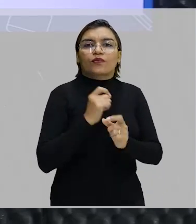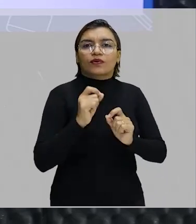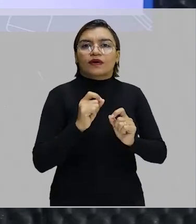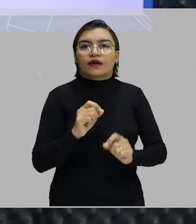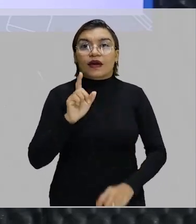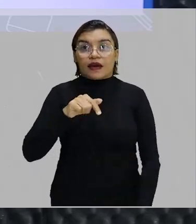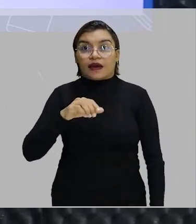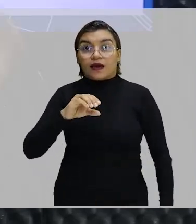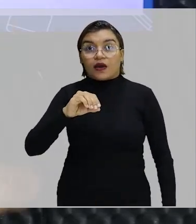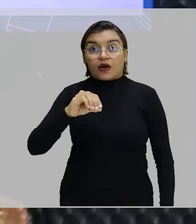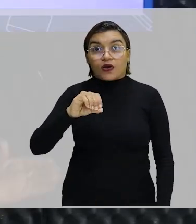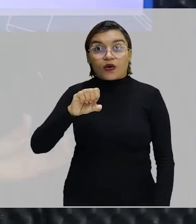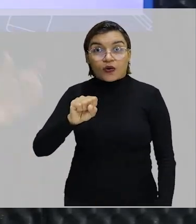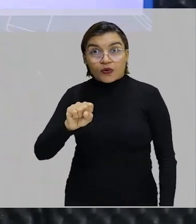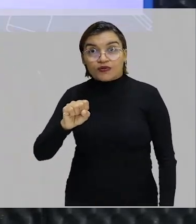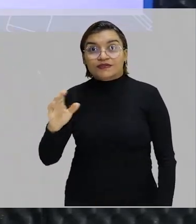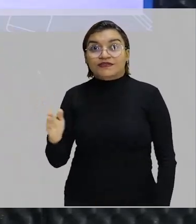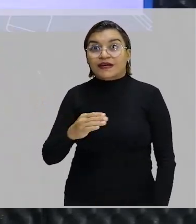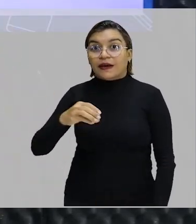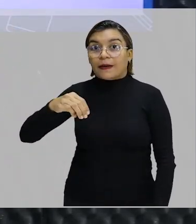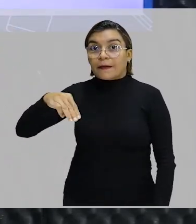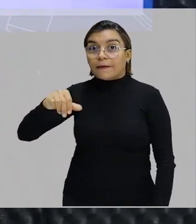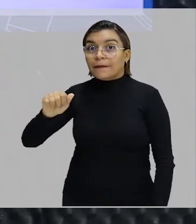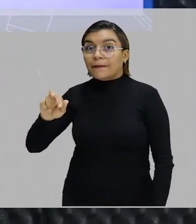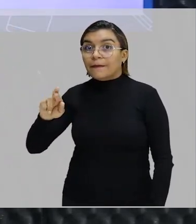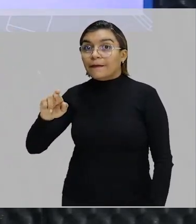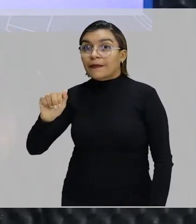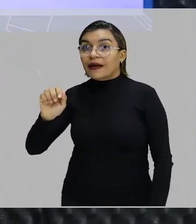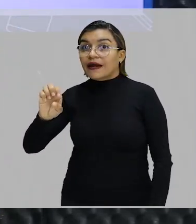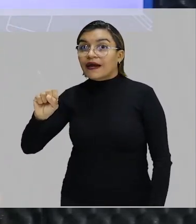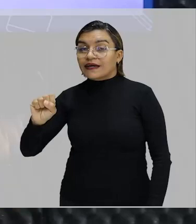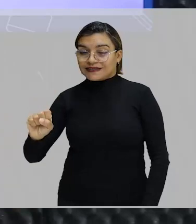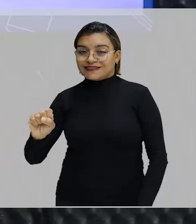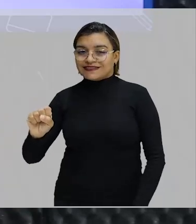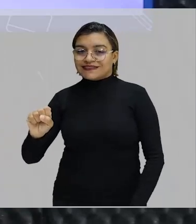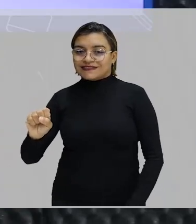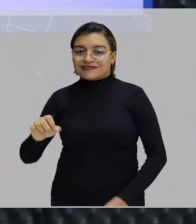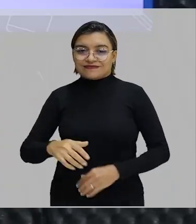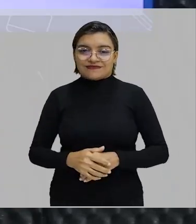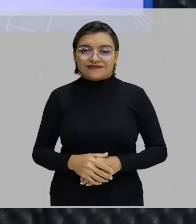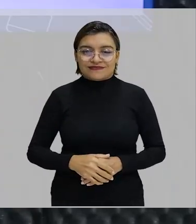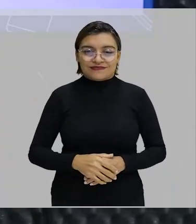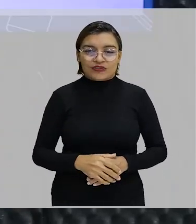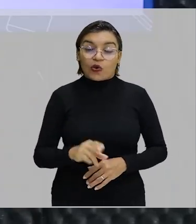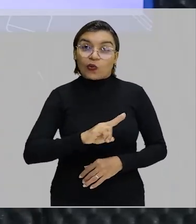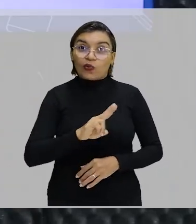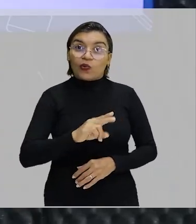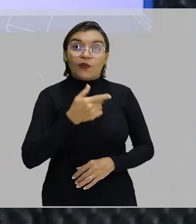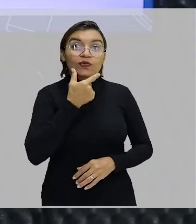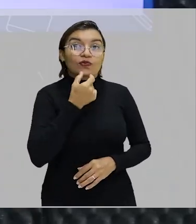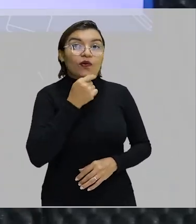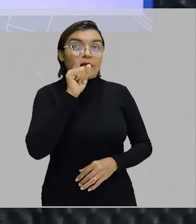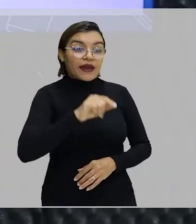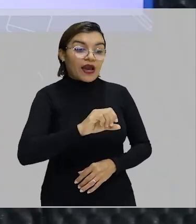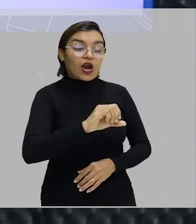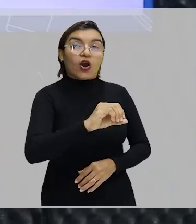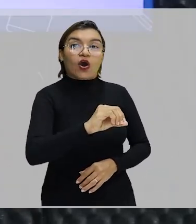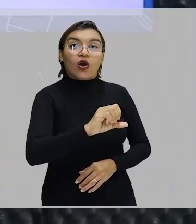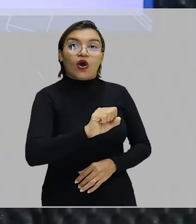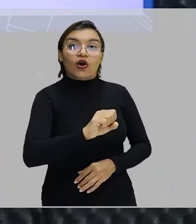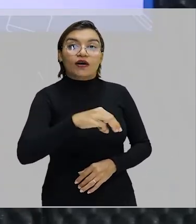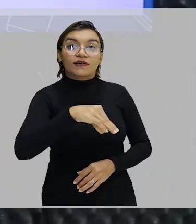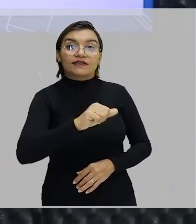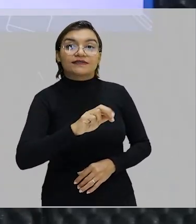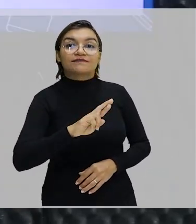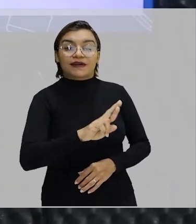os mares. O mar, os mares. E o nome do cara é Osmar. Engraçado, né? O